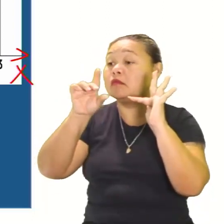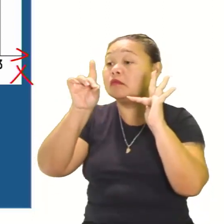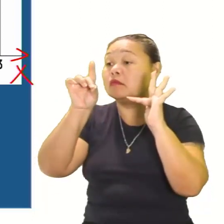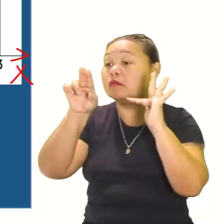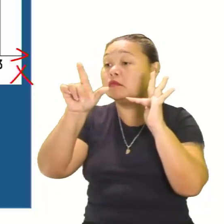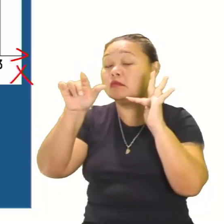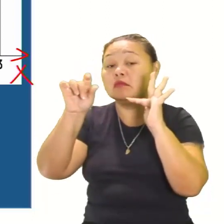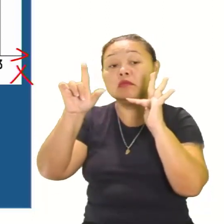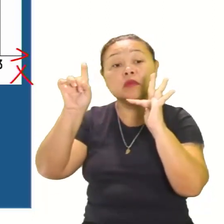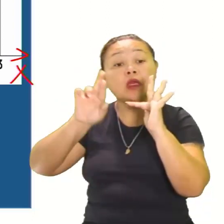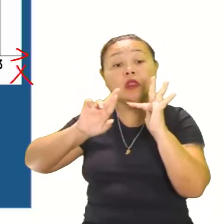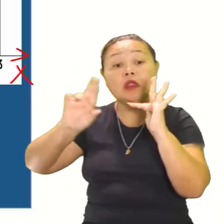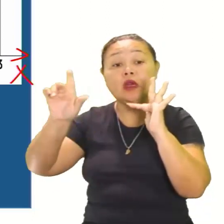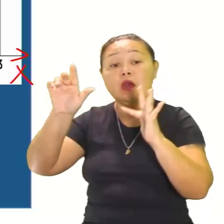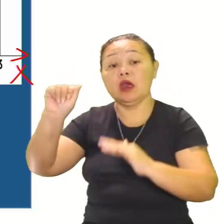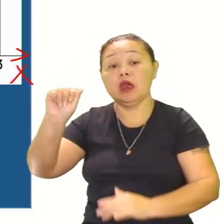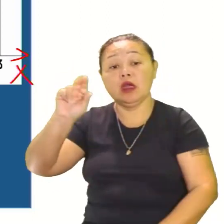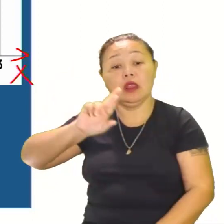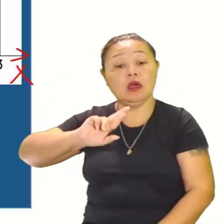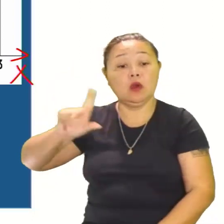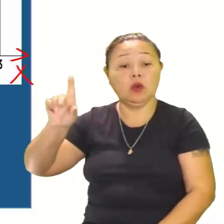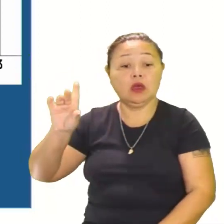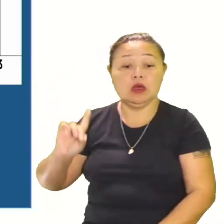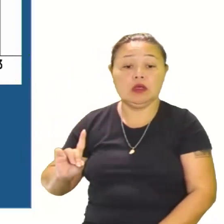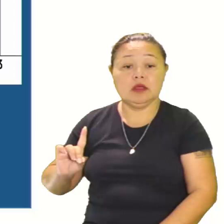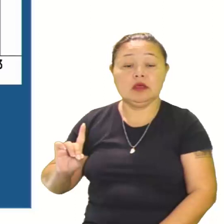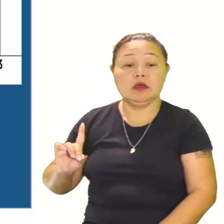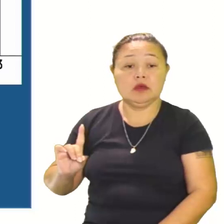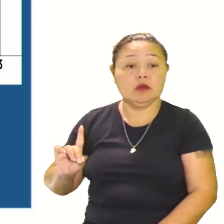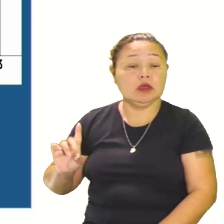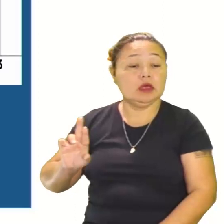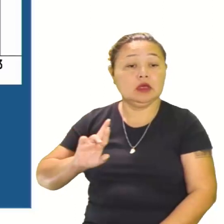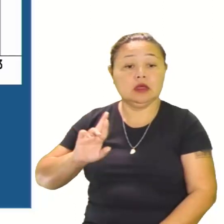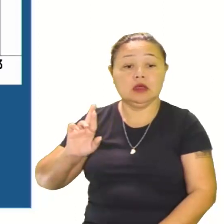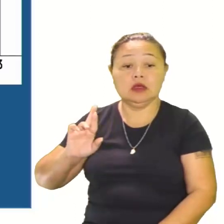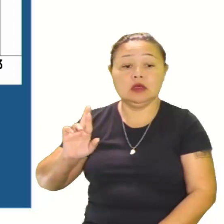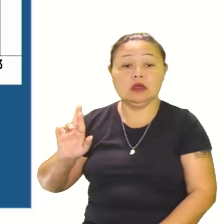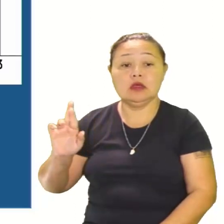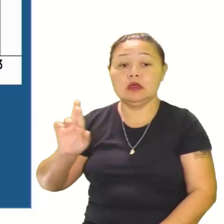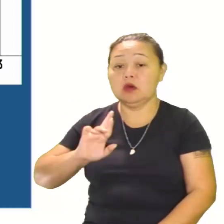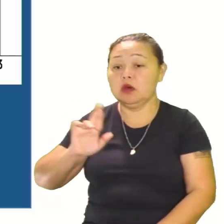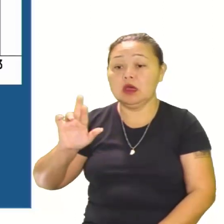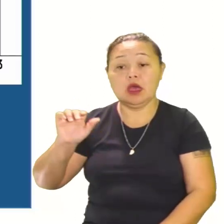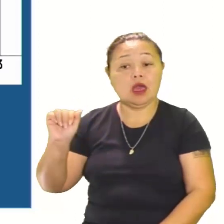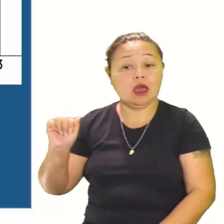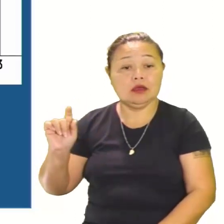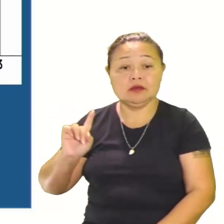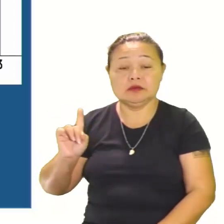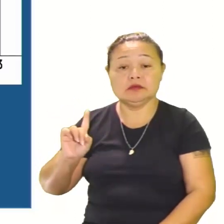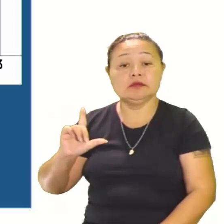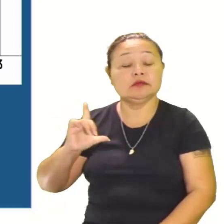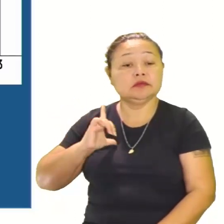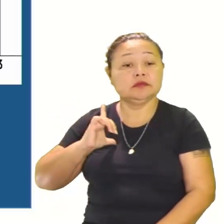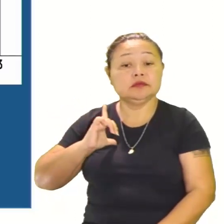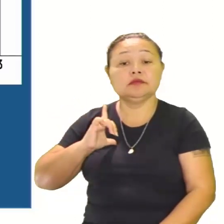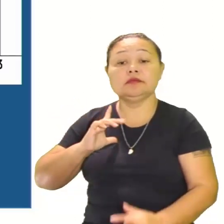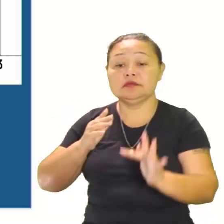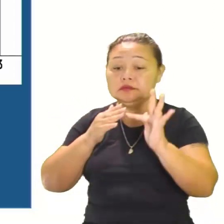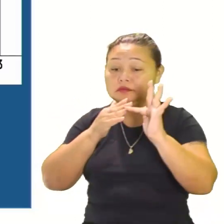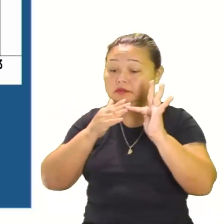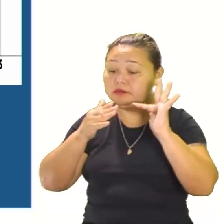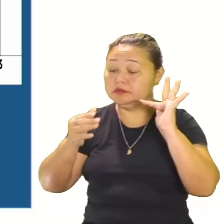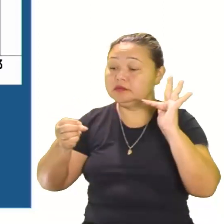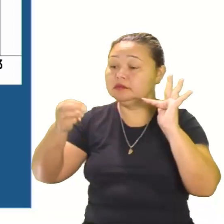Então não é nem a letra A e nem a letra D. Boa! Não é a D, não é a A. Nós temos aqui uma